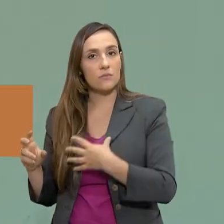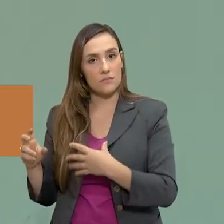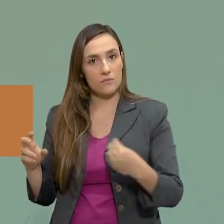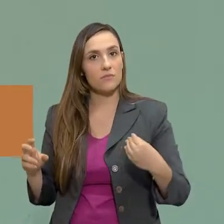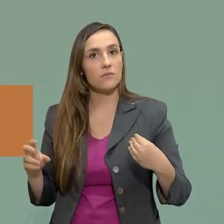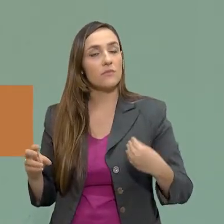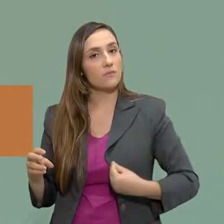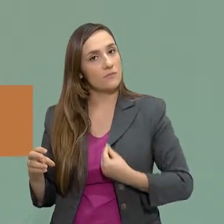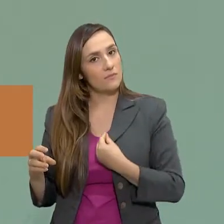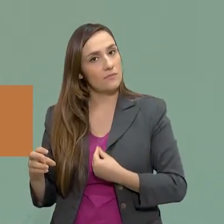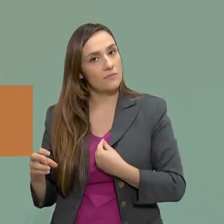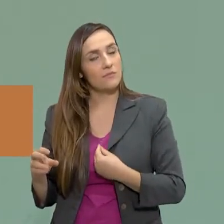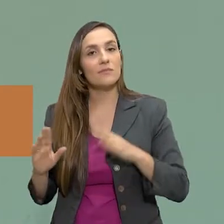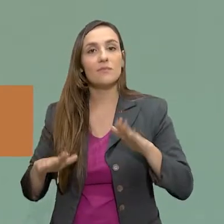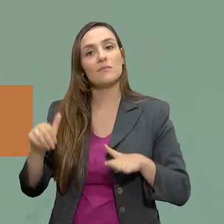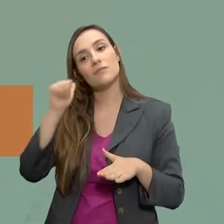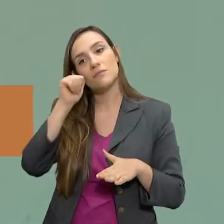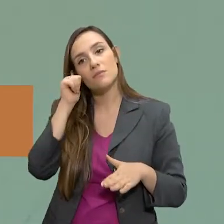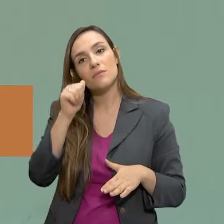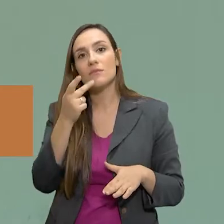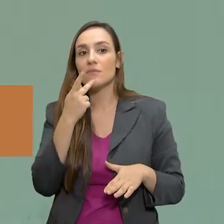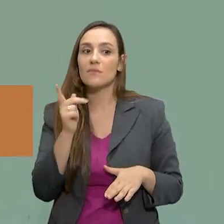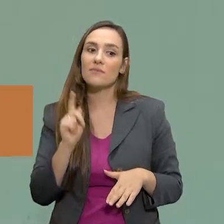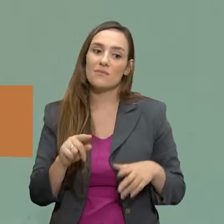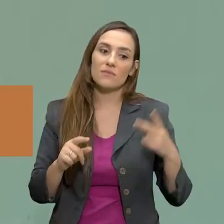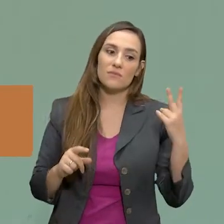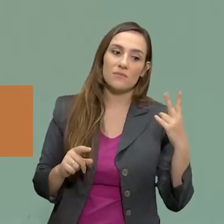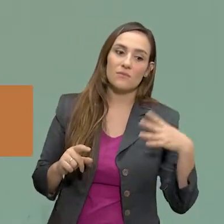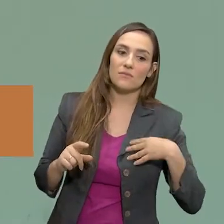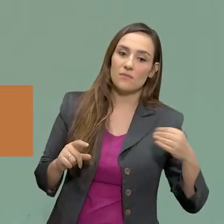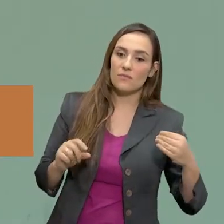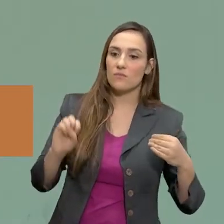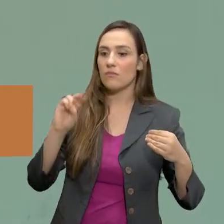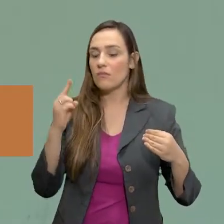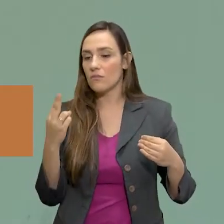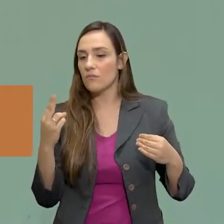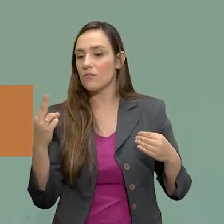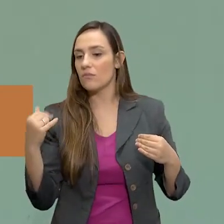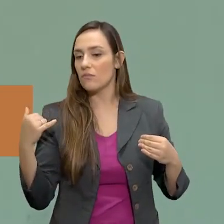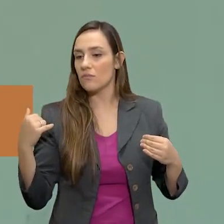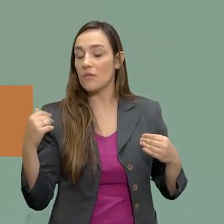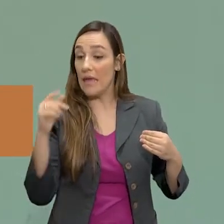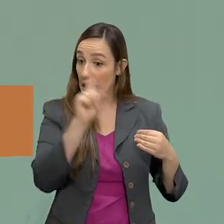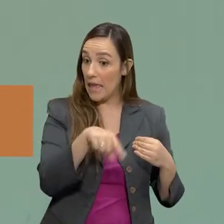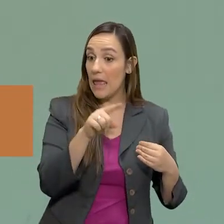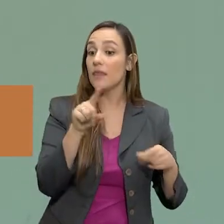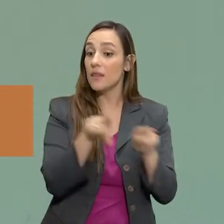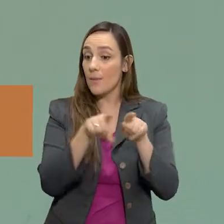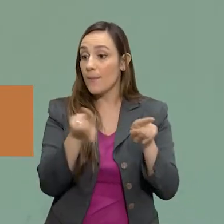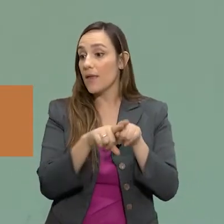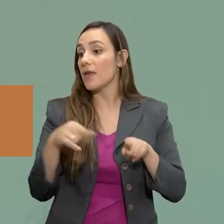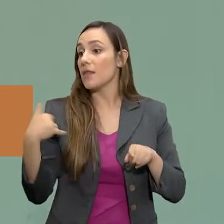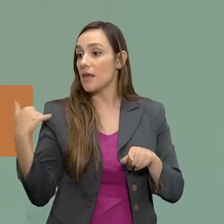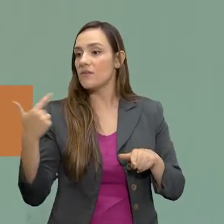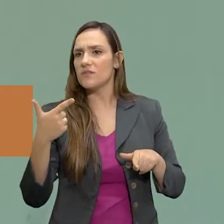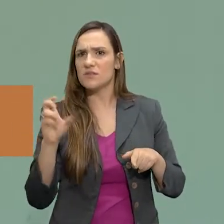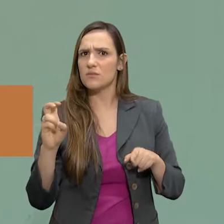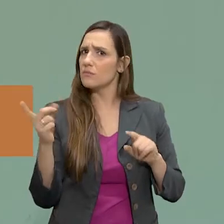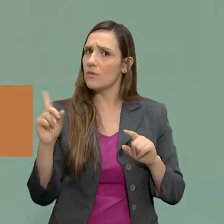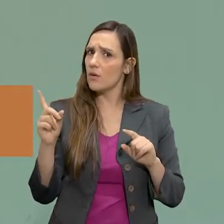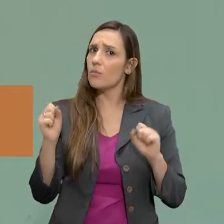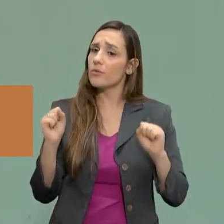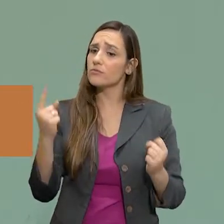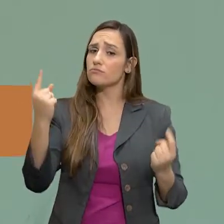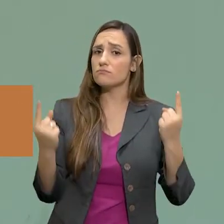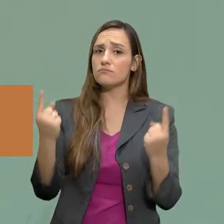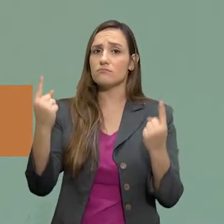2 filhos nascidos vivos. Então, às vezes, elas acham que é esse e às vezes é passado isso na própria rede para elas. Então, o objetivo do procedimento é esse, ver se